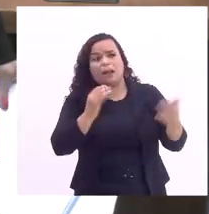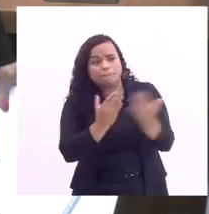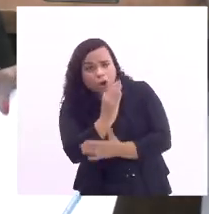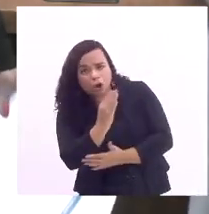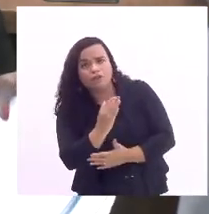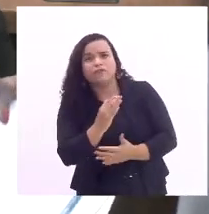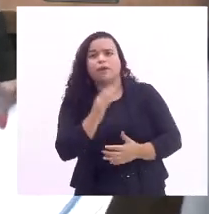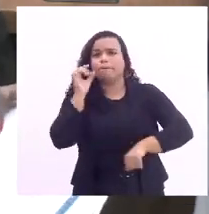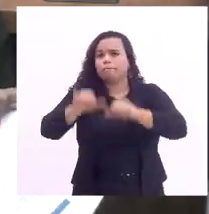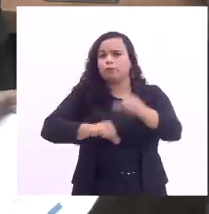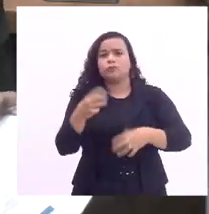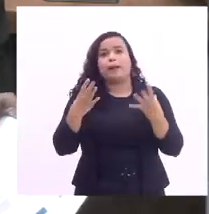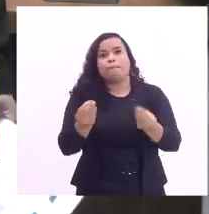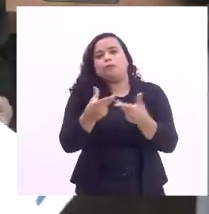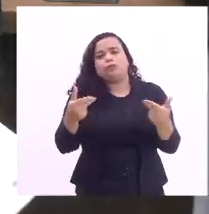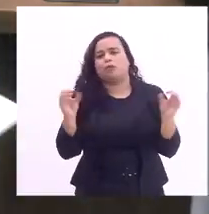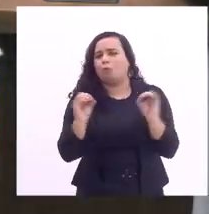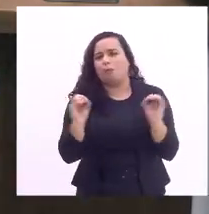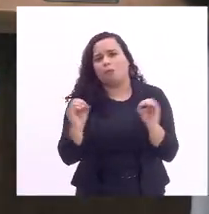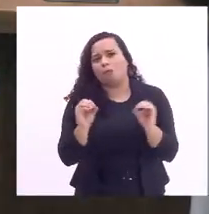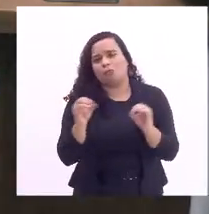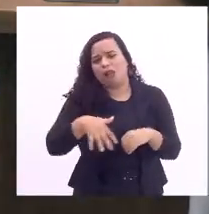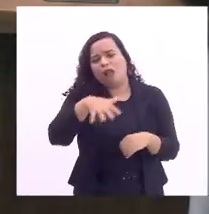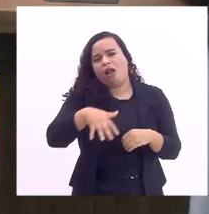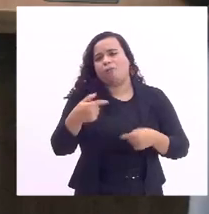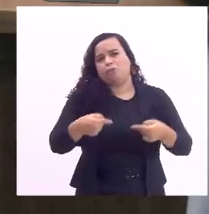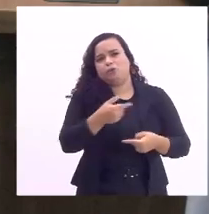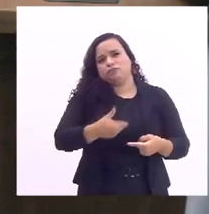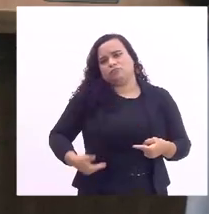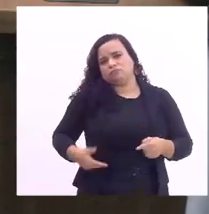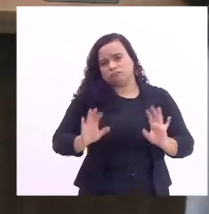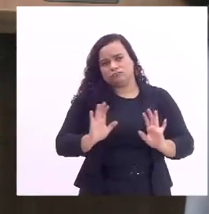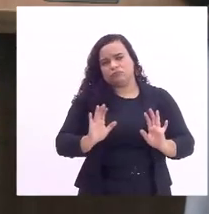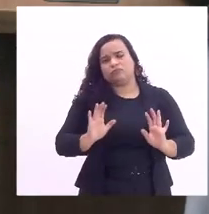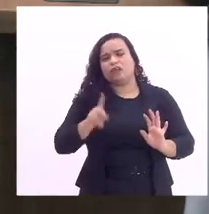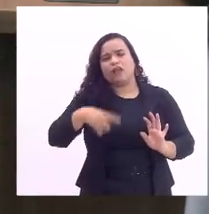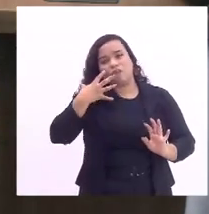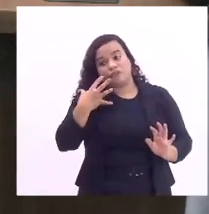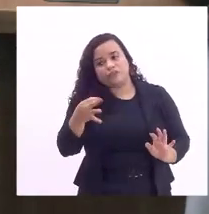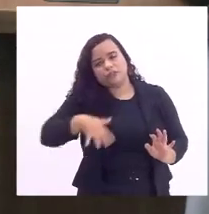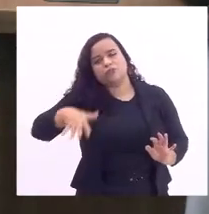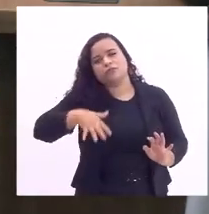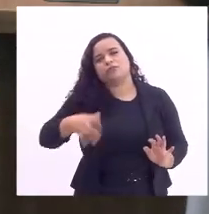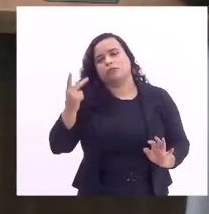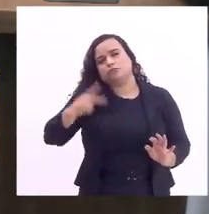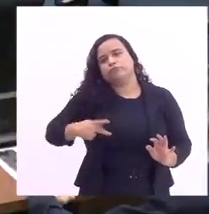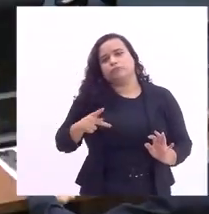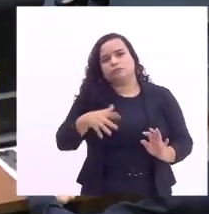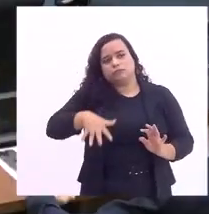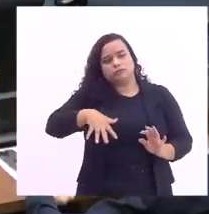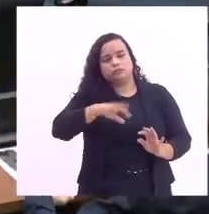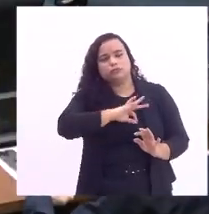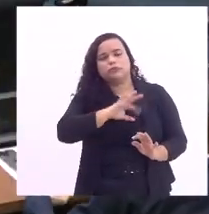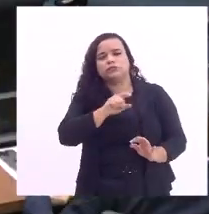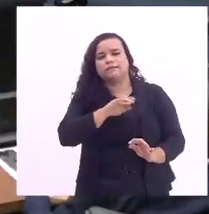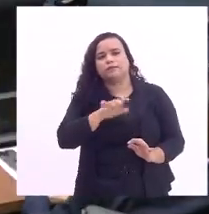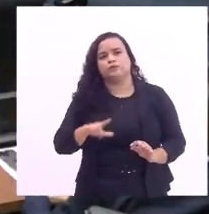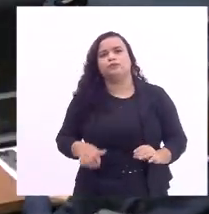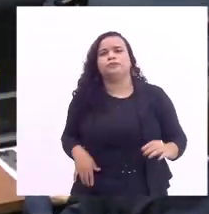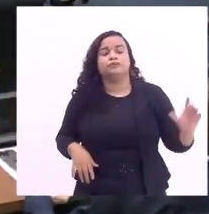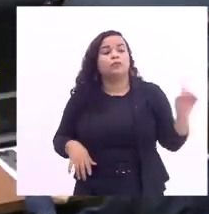substantivamente nada em termos de política governamental. É uma visão mesmo do papel que a gente vê para a Polícia Civil. Deputada Alana, por